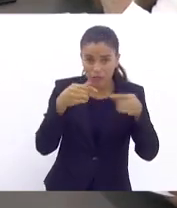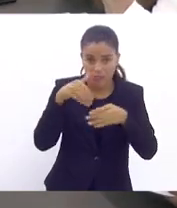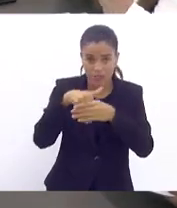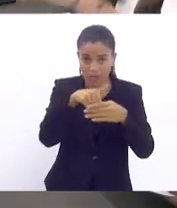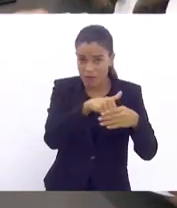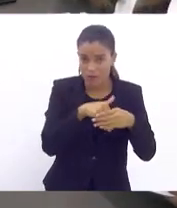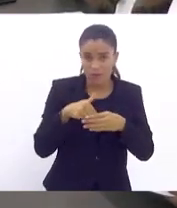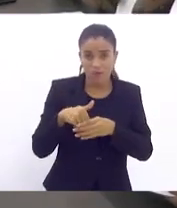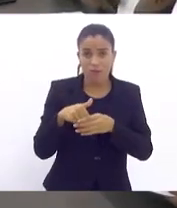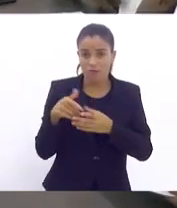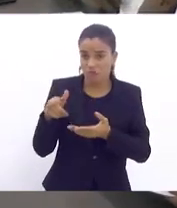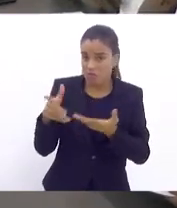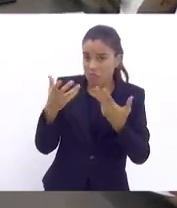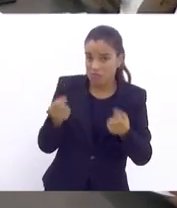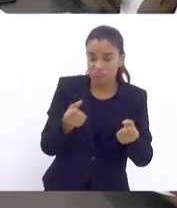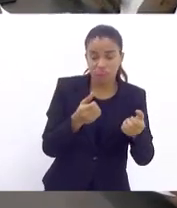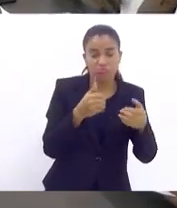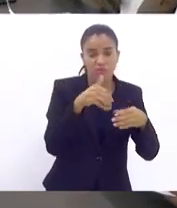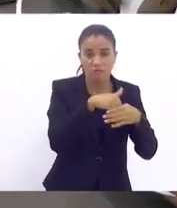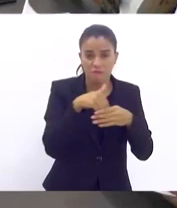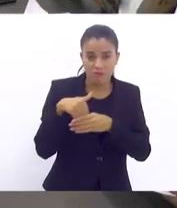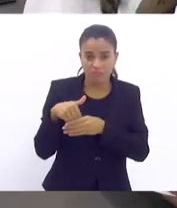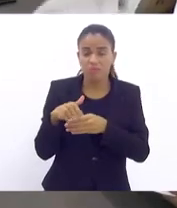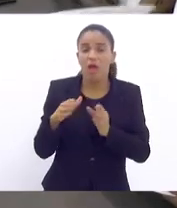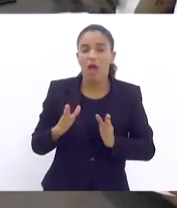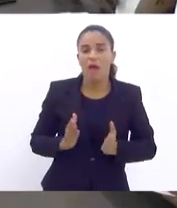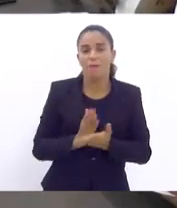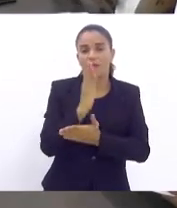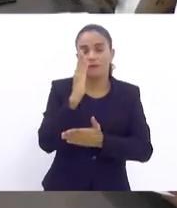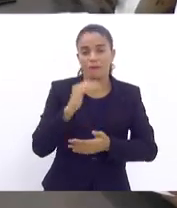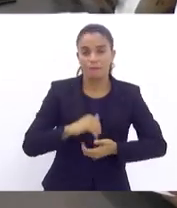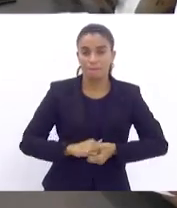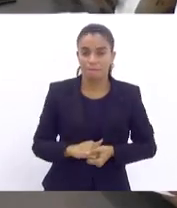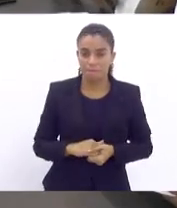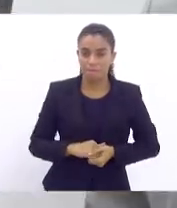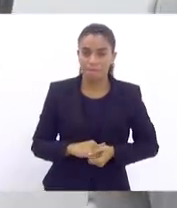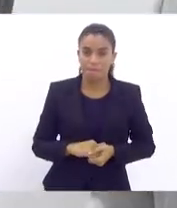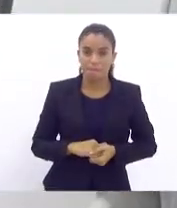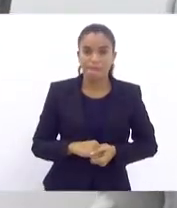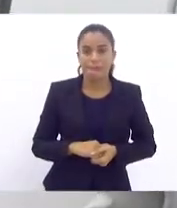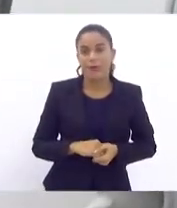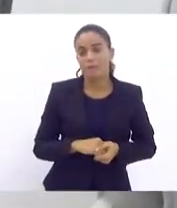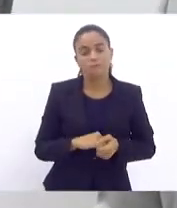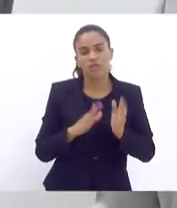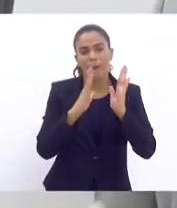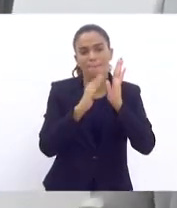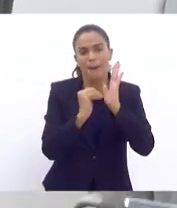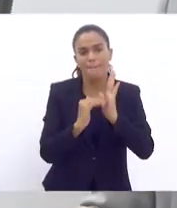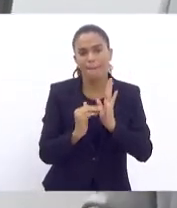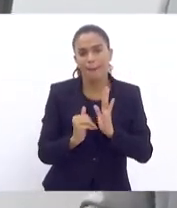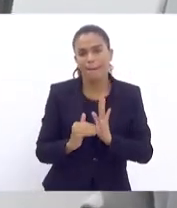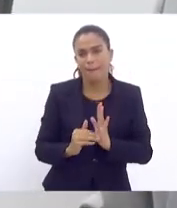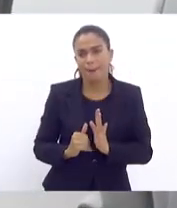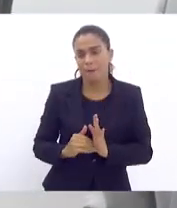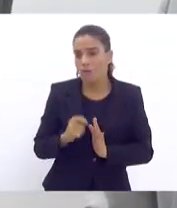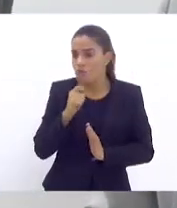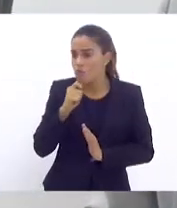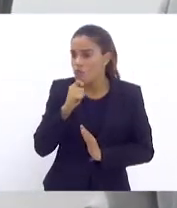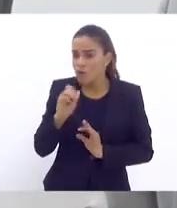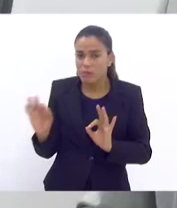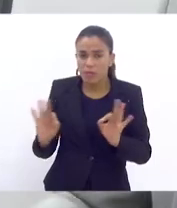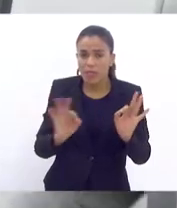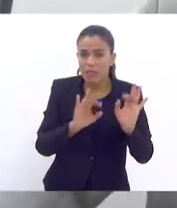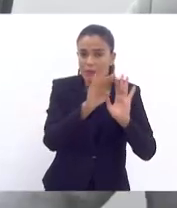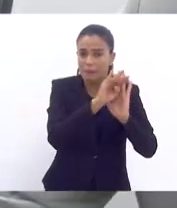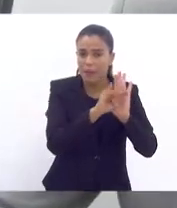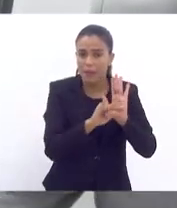senhores que aprovam permaneçam Como estão aprovado Então os demais retirados de pauta não havendo mais